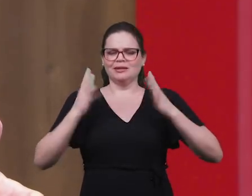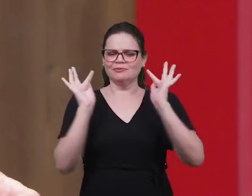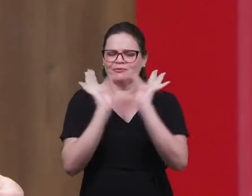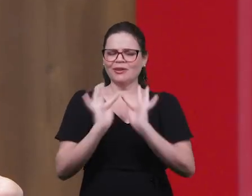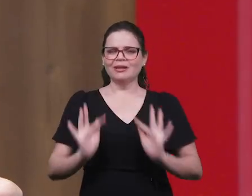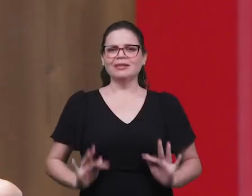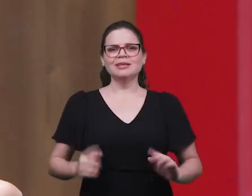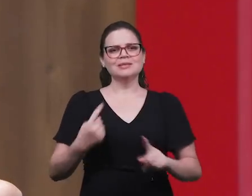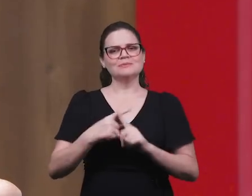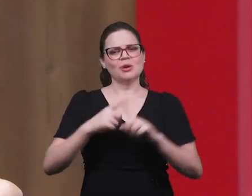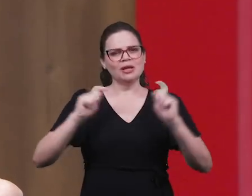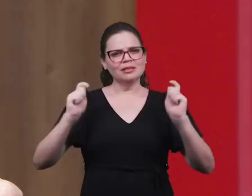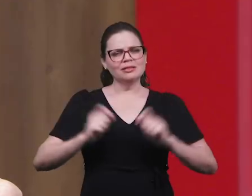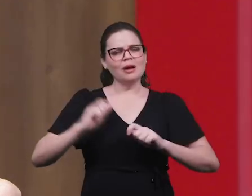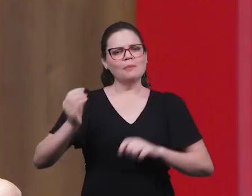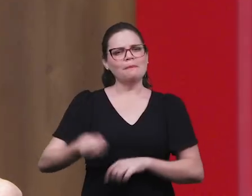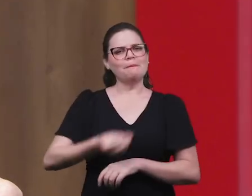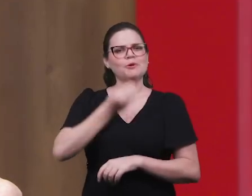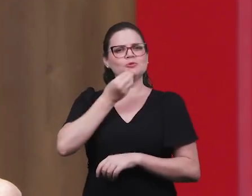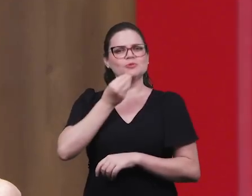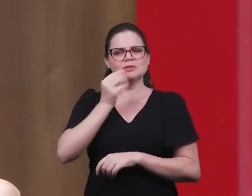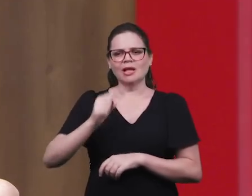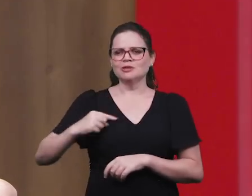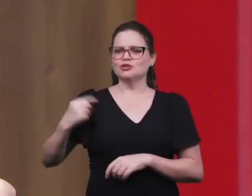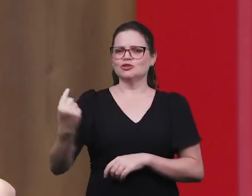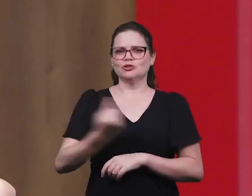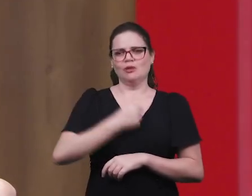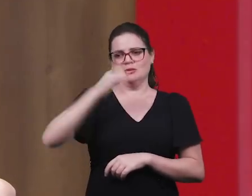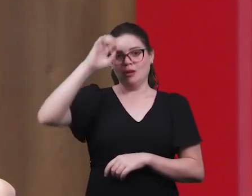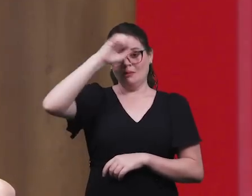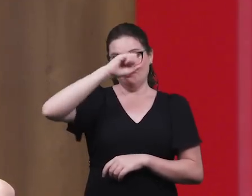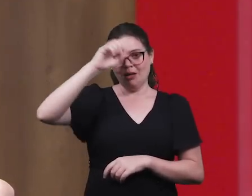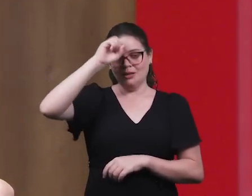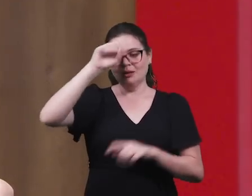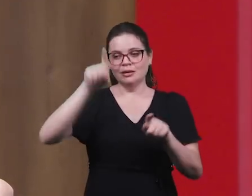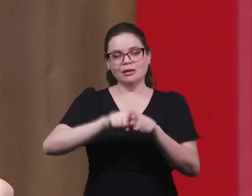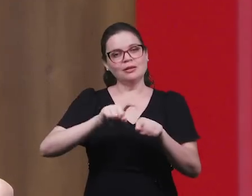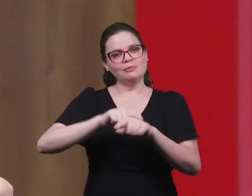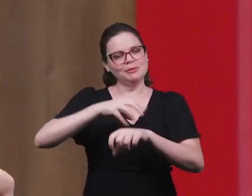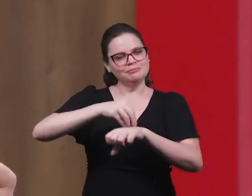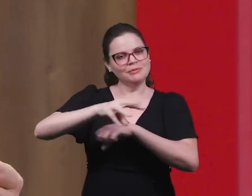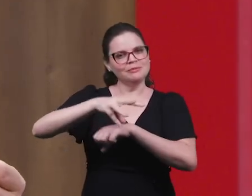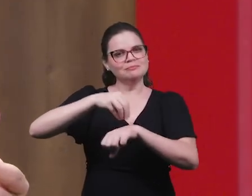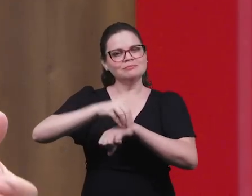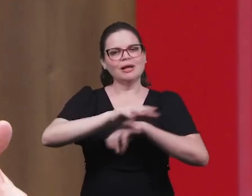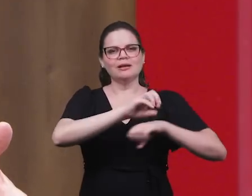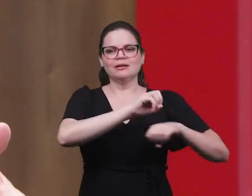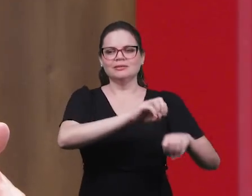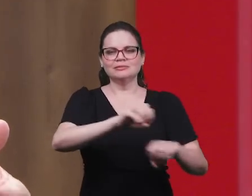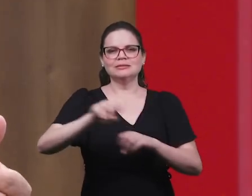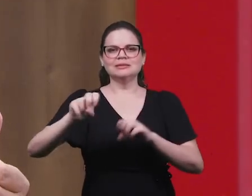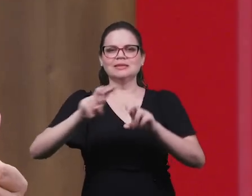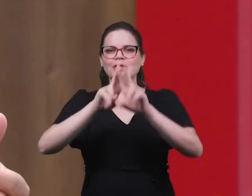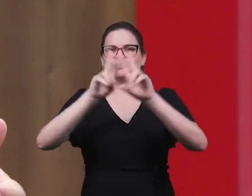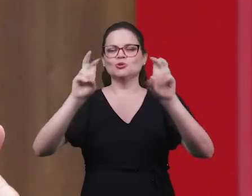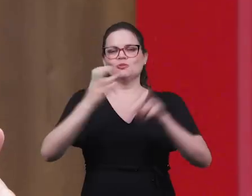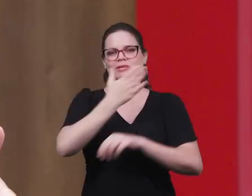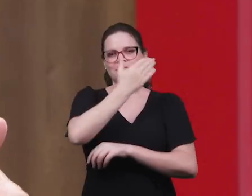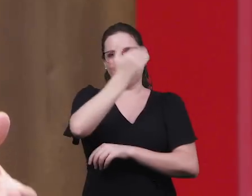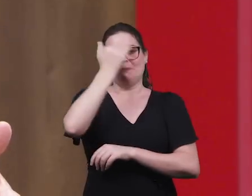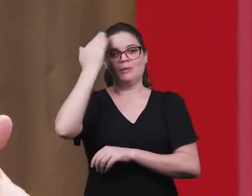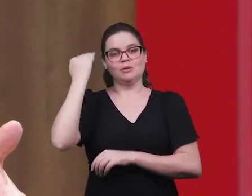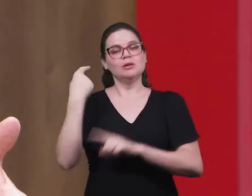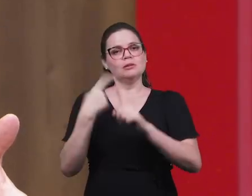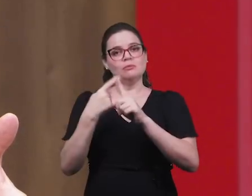dá de podermos dividir com todos aqueles que participam conosco sabedoria, coisa que